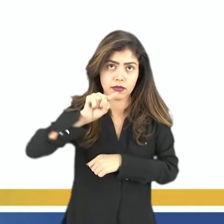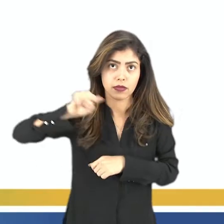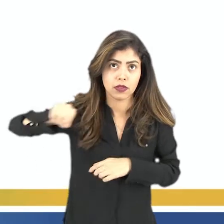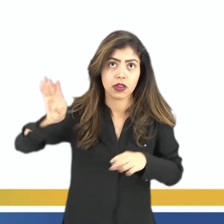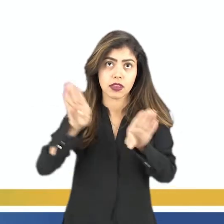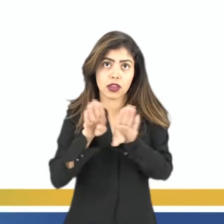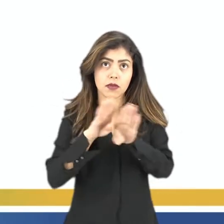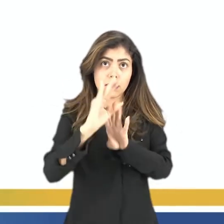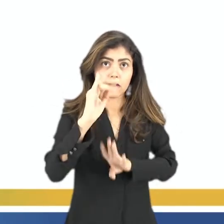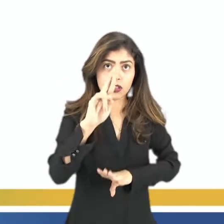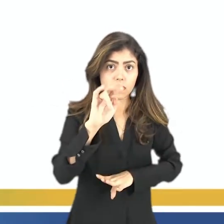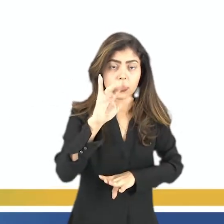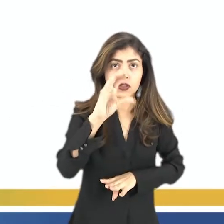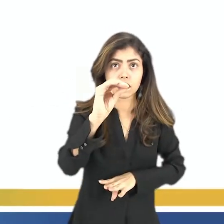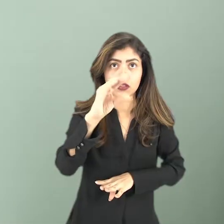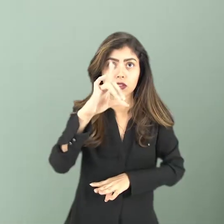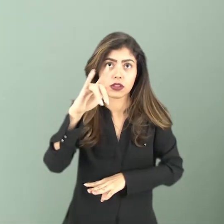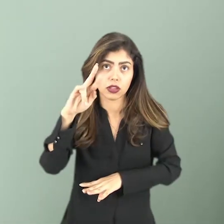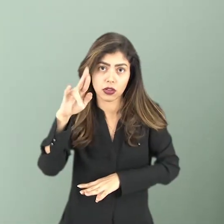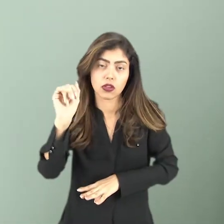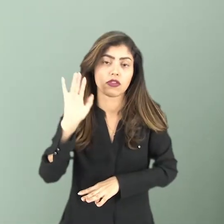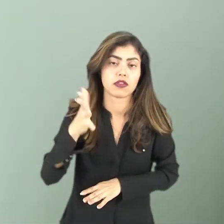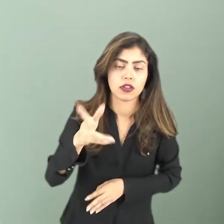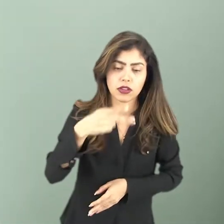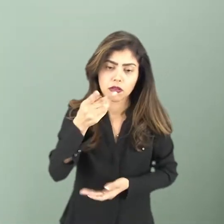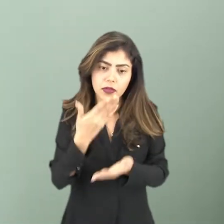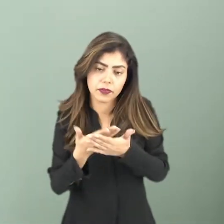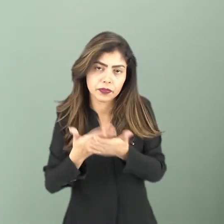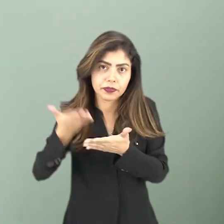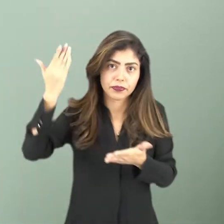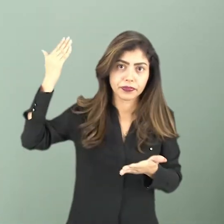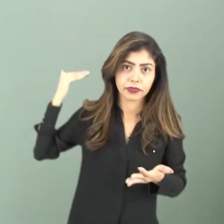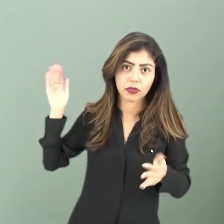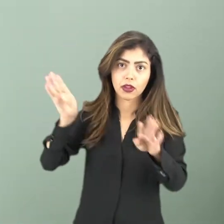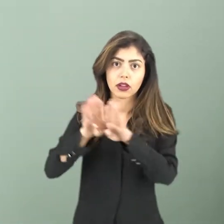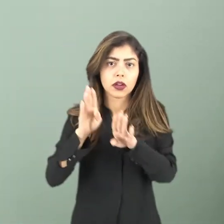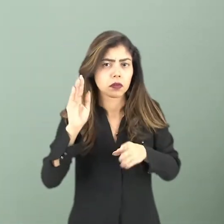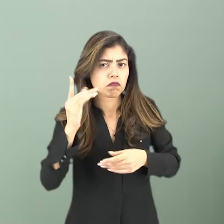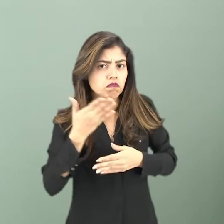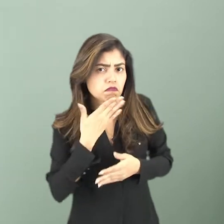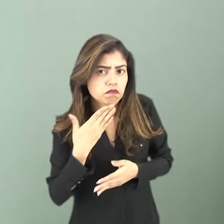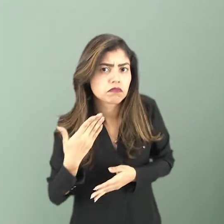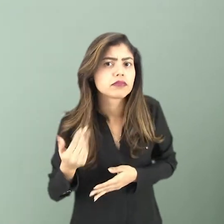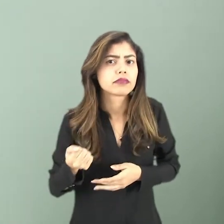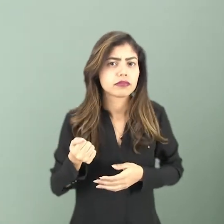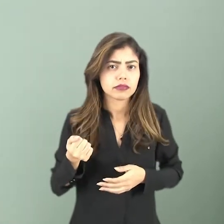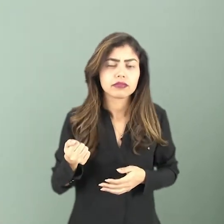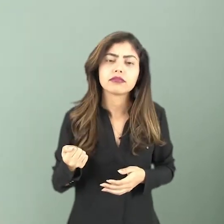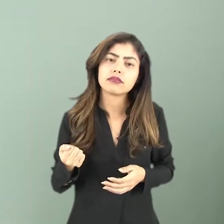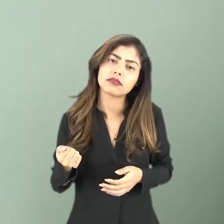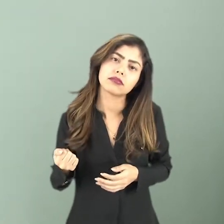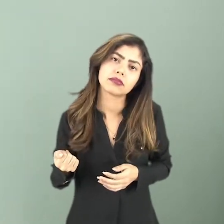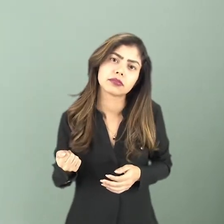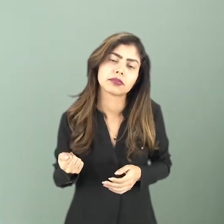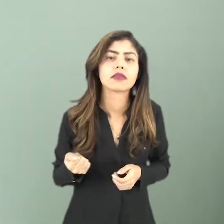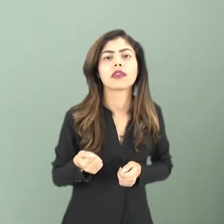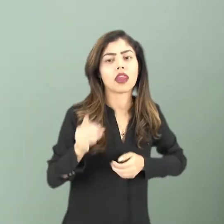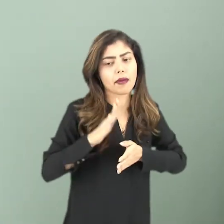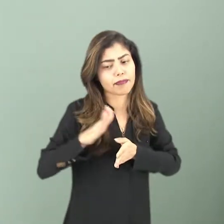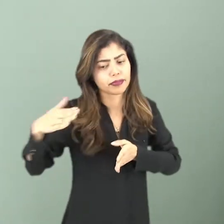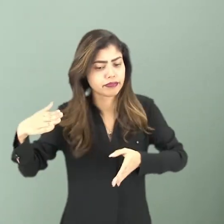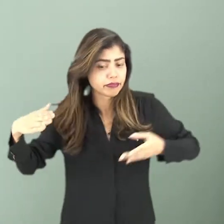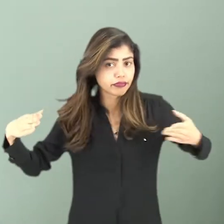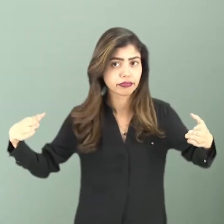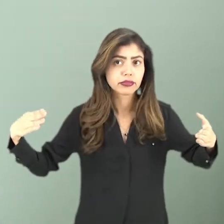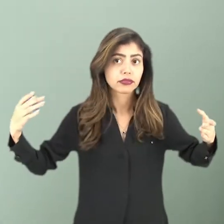também curto-circuito. Faz algumas aulas que a gente vem falando como que funciona, só que isso de uma forma muito à parte uma